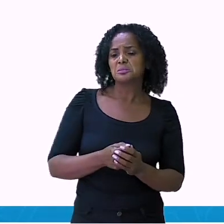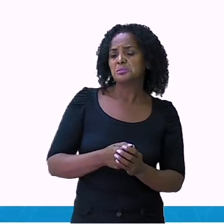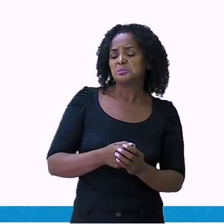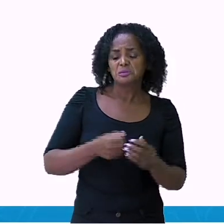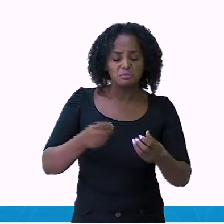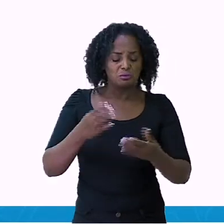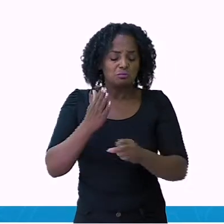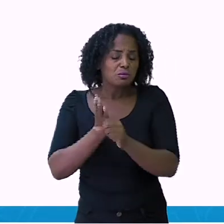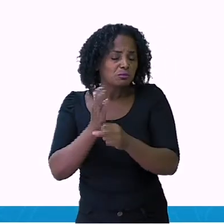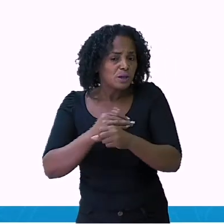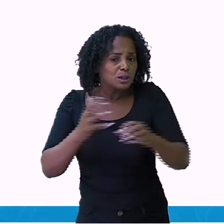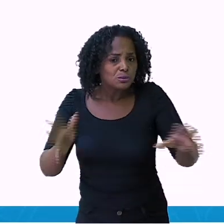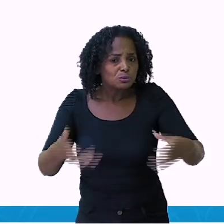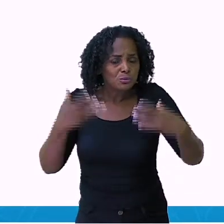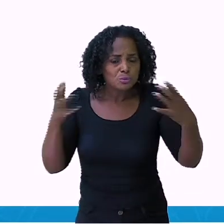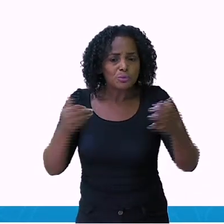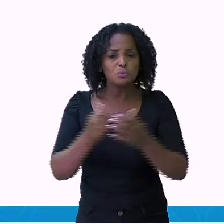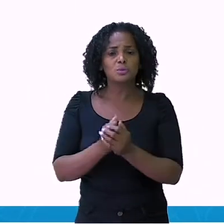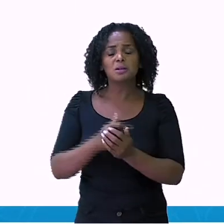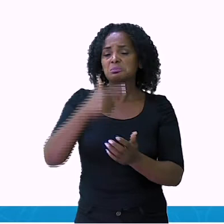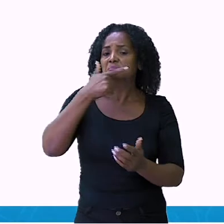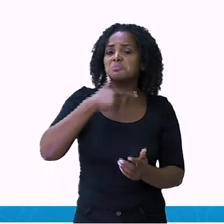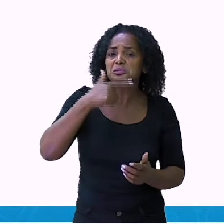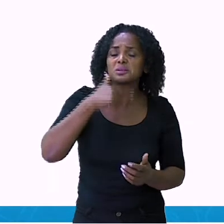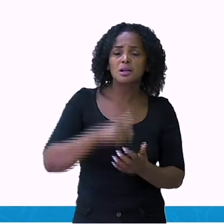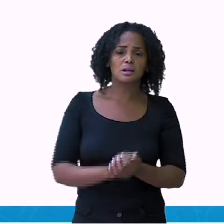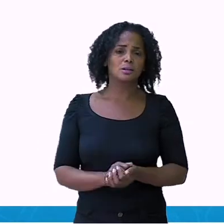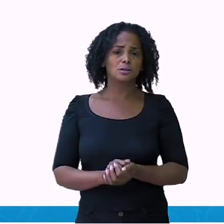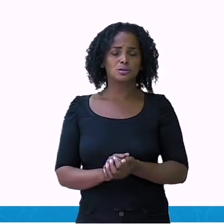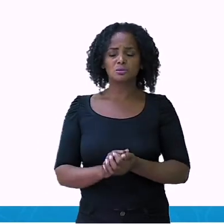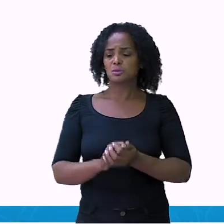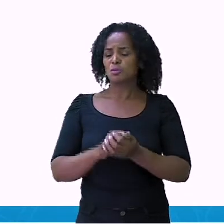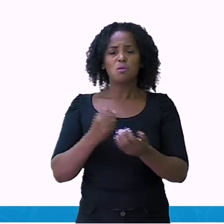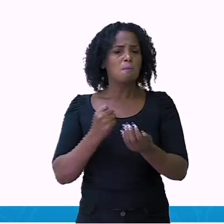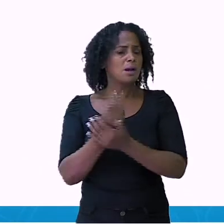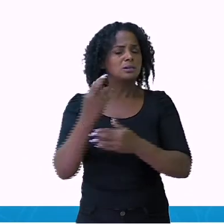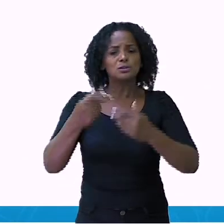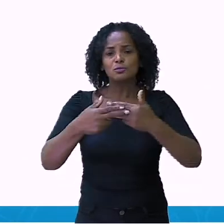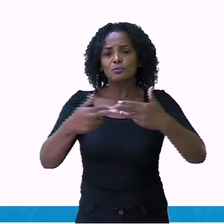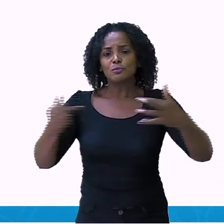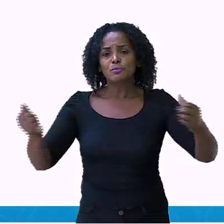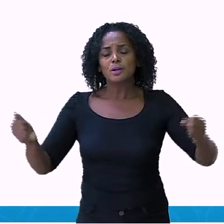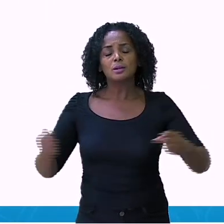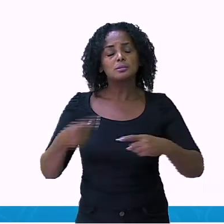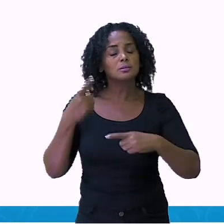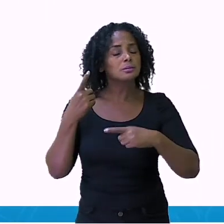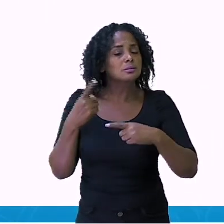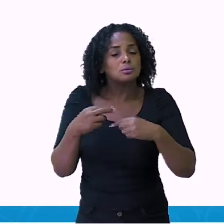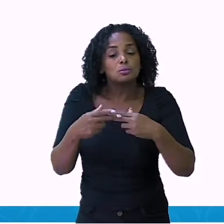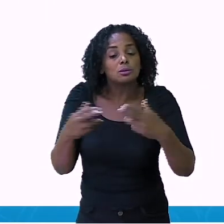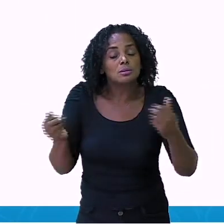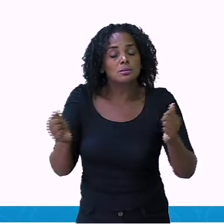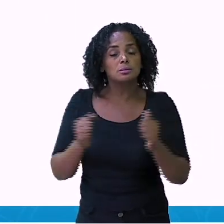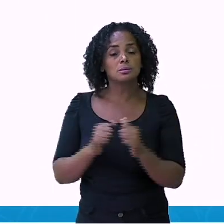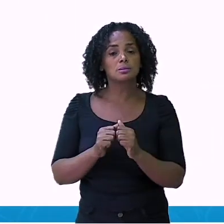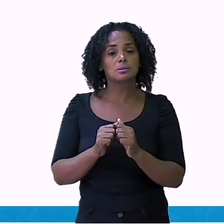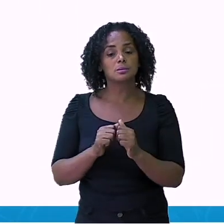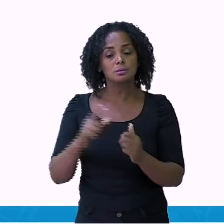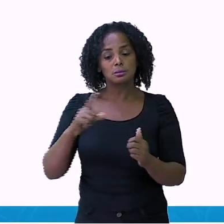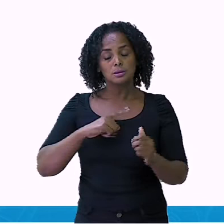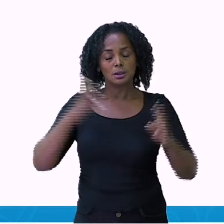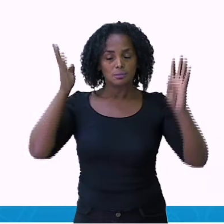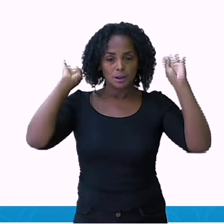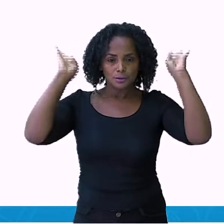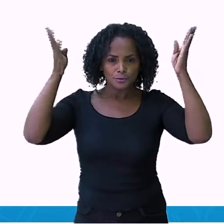salgados, carnes. Então, na feira livre você pode encontrar diversos produtos como esses daqui. Nós temos aqui, né, a feira,